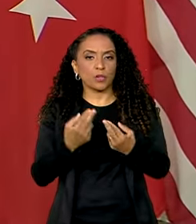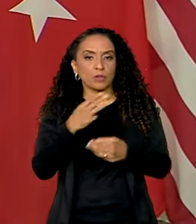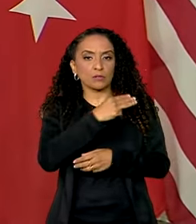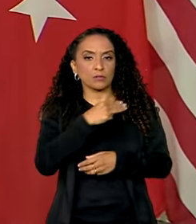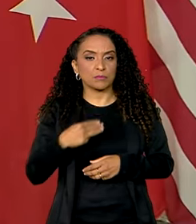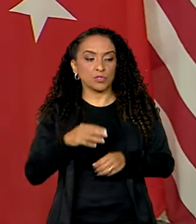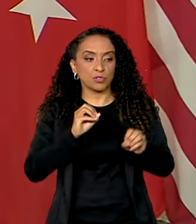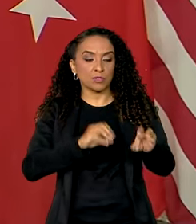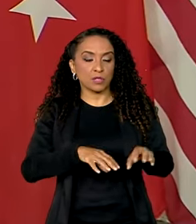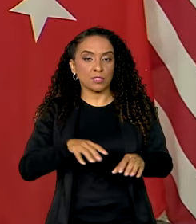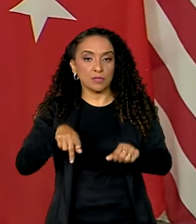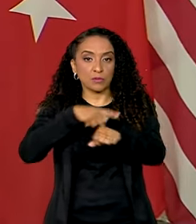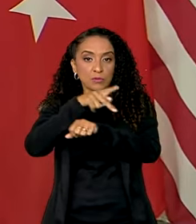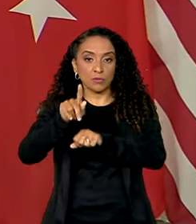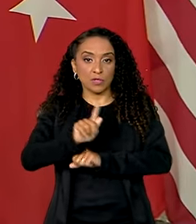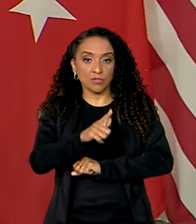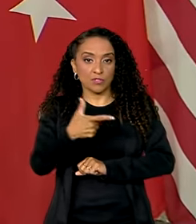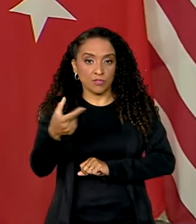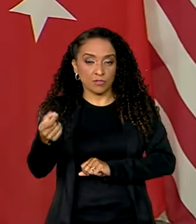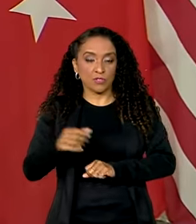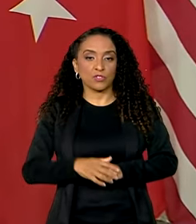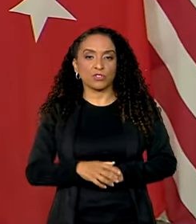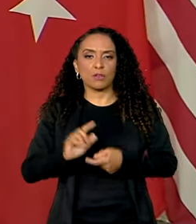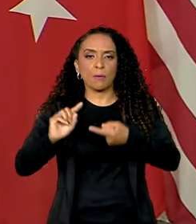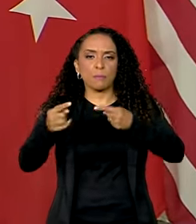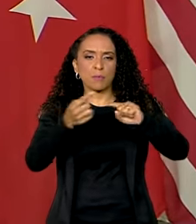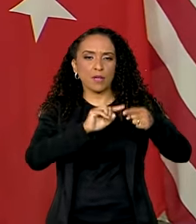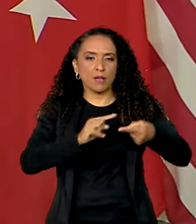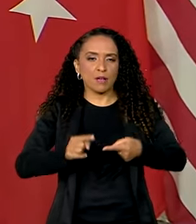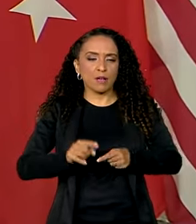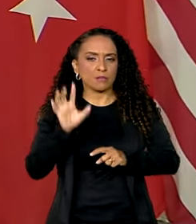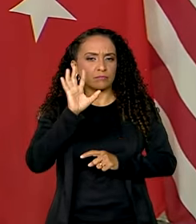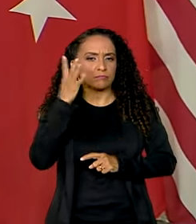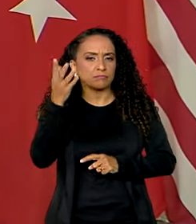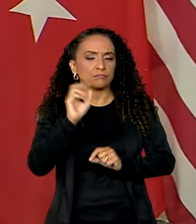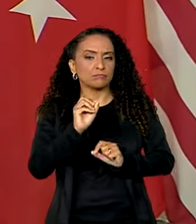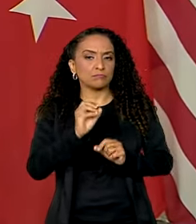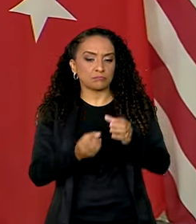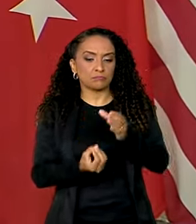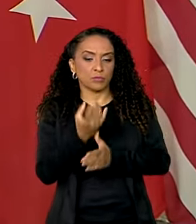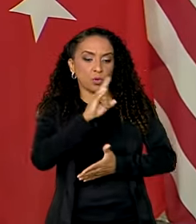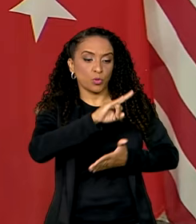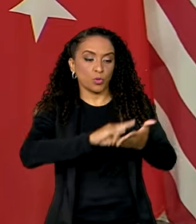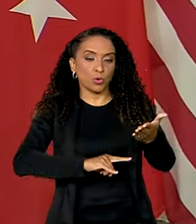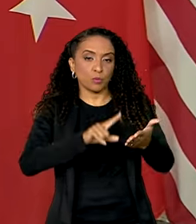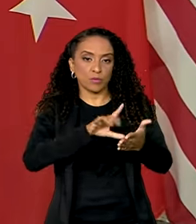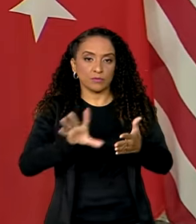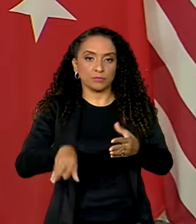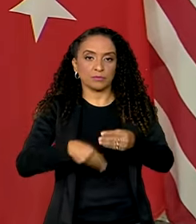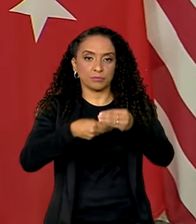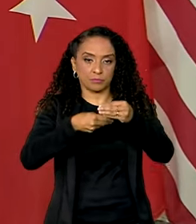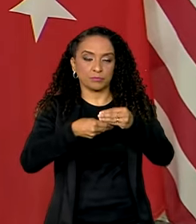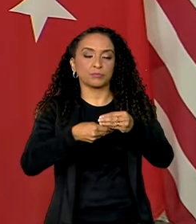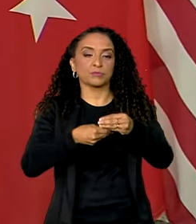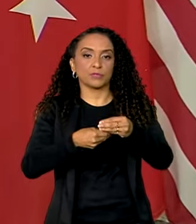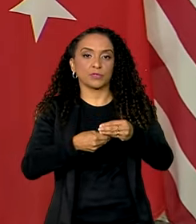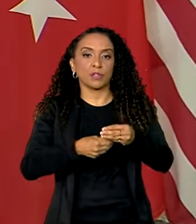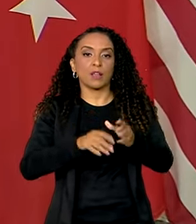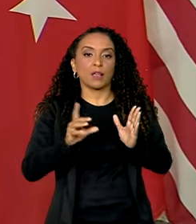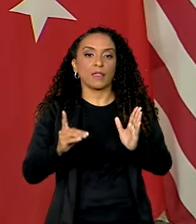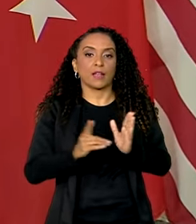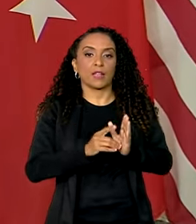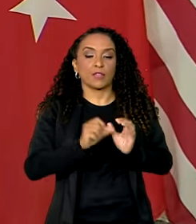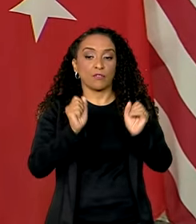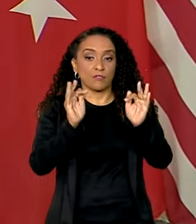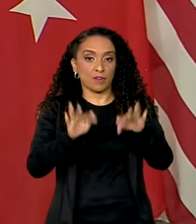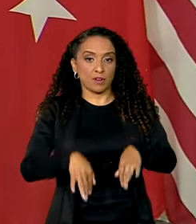ministros de educação dos países do G20. As discussões devem resultar num documento que deve ser anexado na declaração